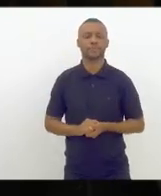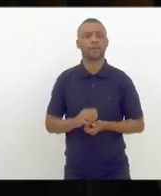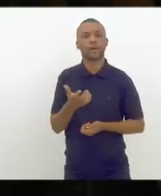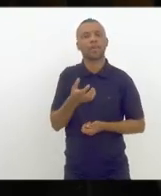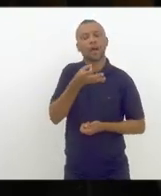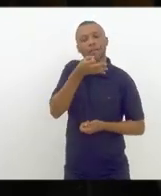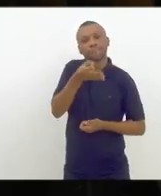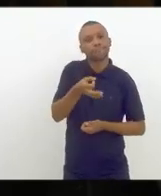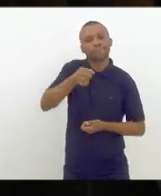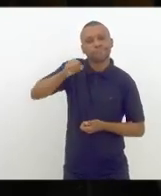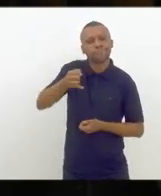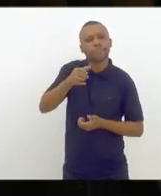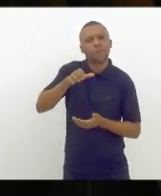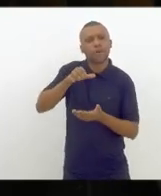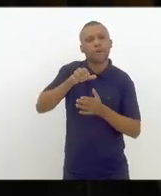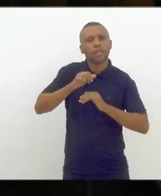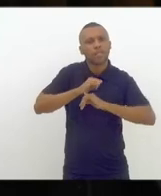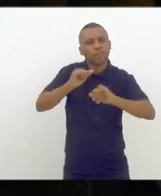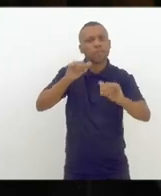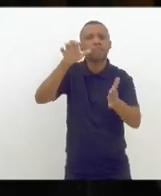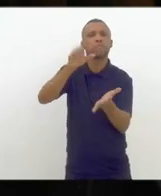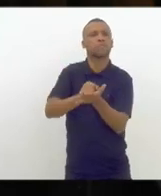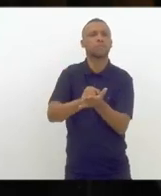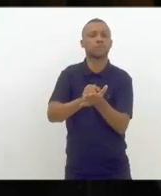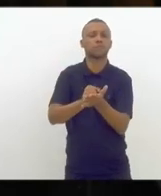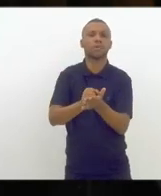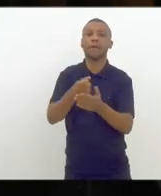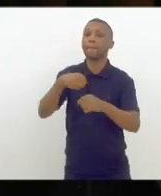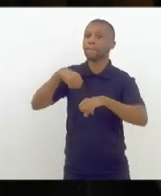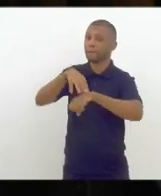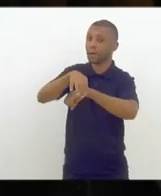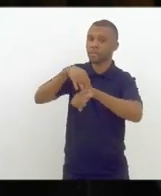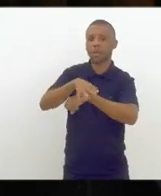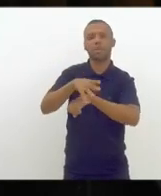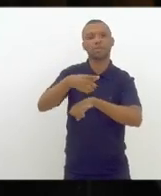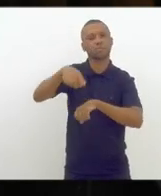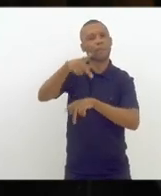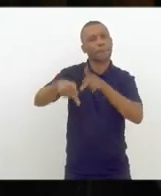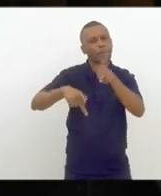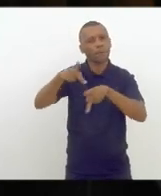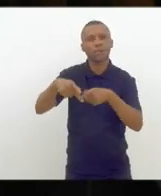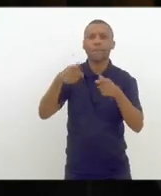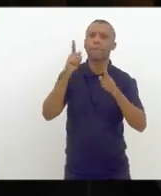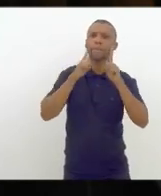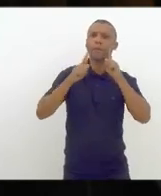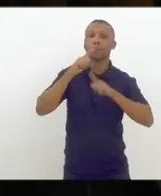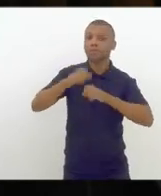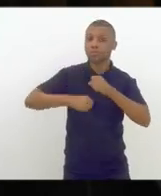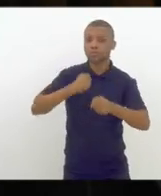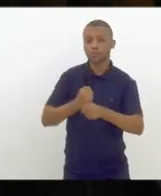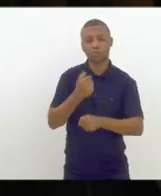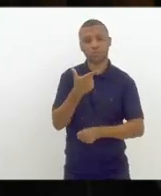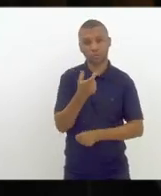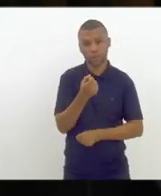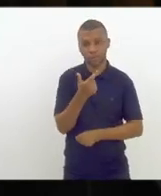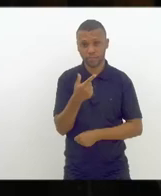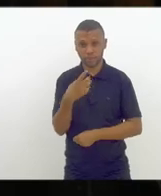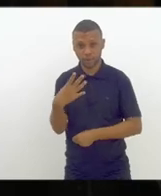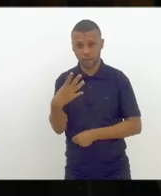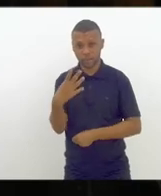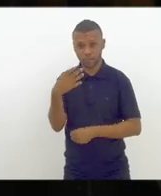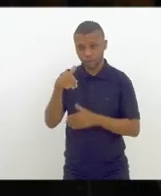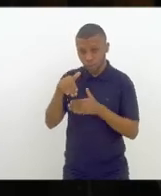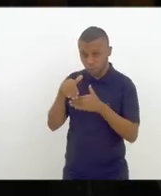esse registro e dizer um recado para a população maricaense: 2024 é logo